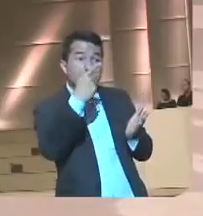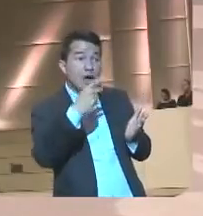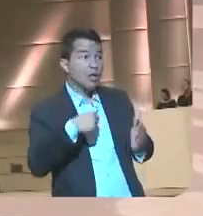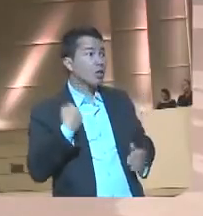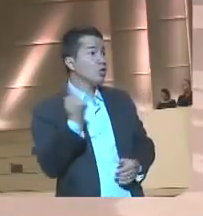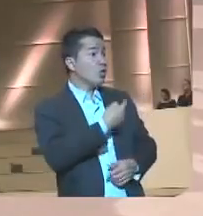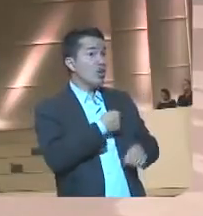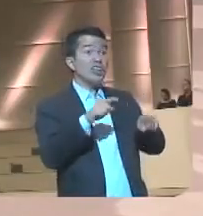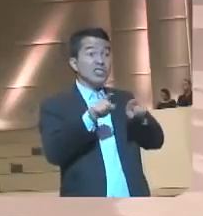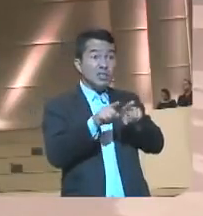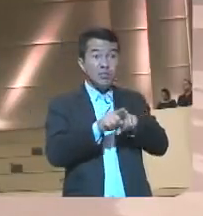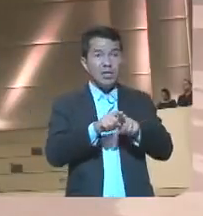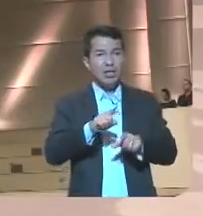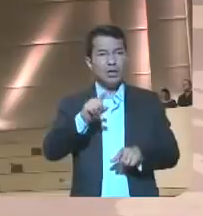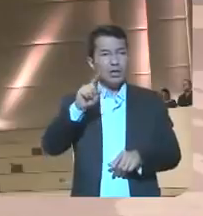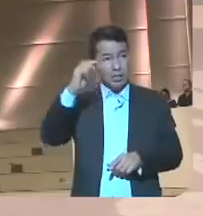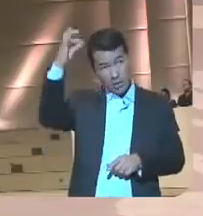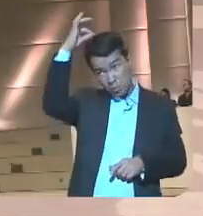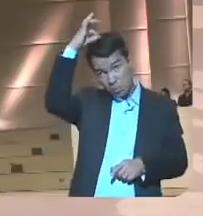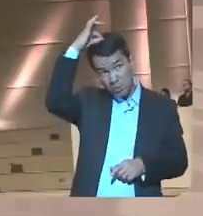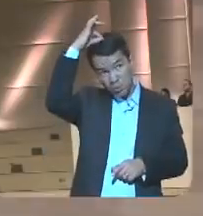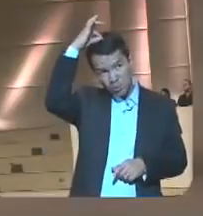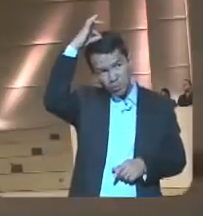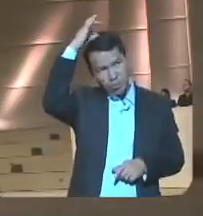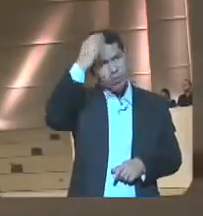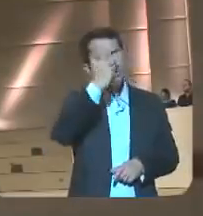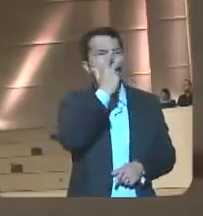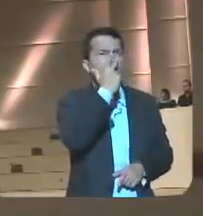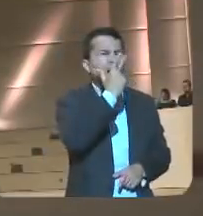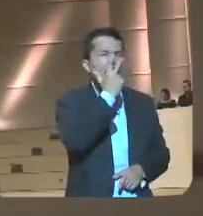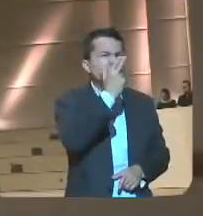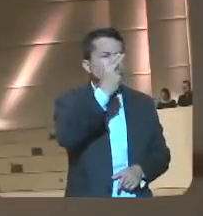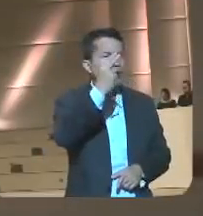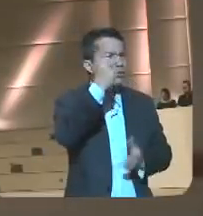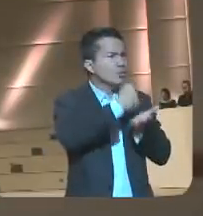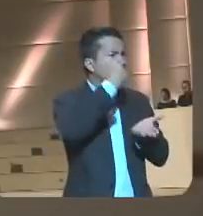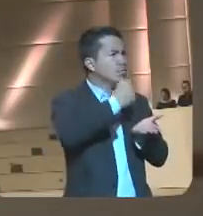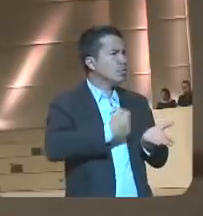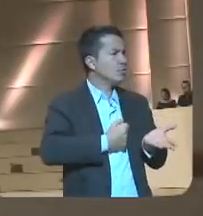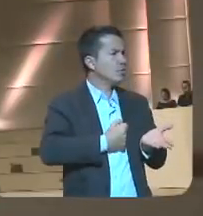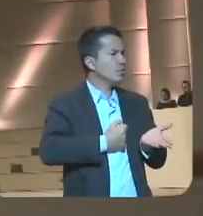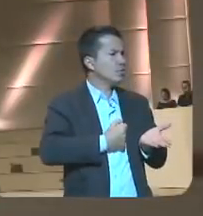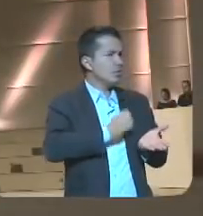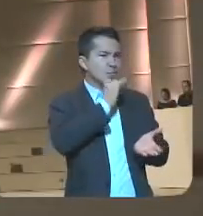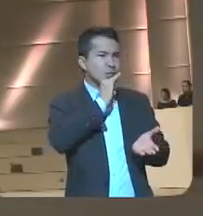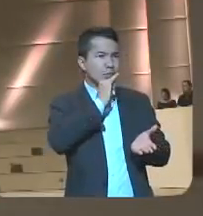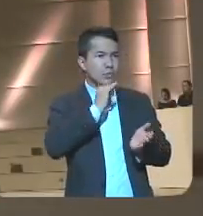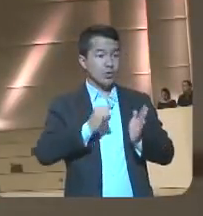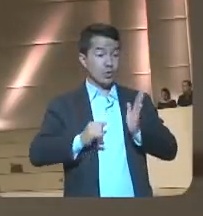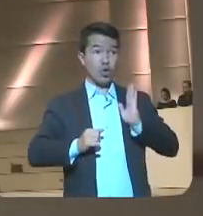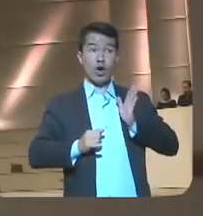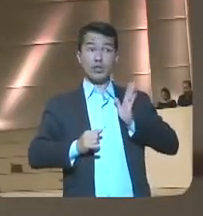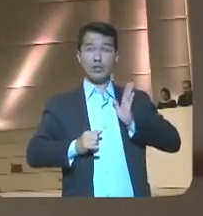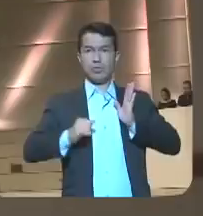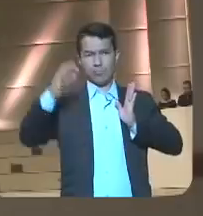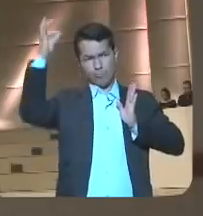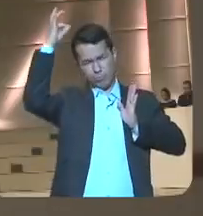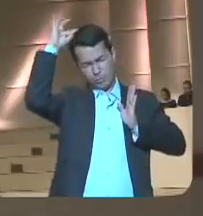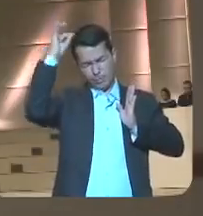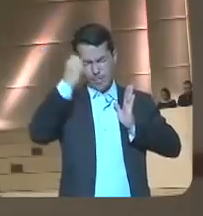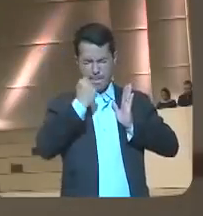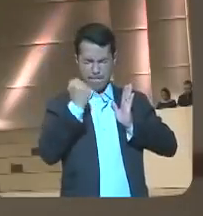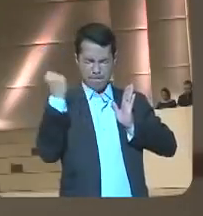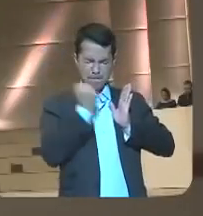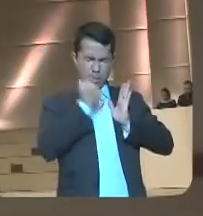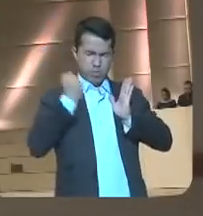exclusiva e é por isso que a bíblia diz que satanás não lhe toca pode fazer toda ba com uma boa com um buquê